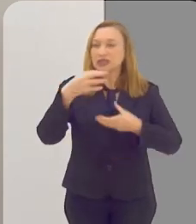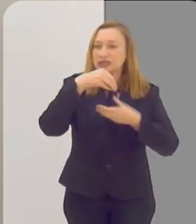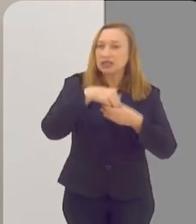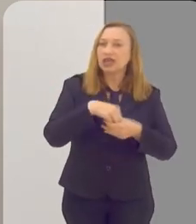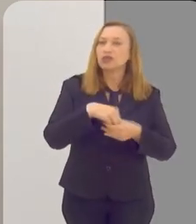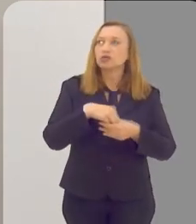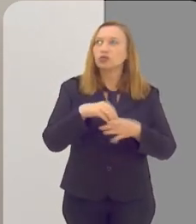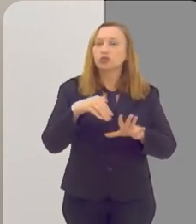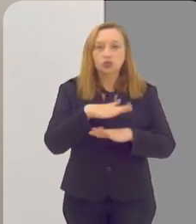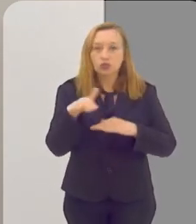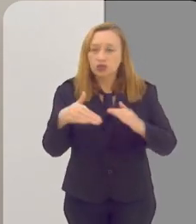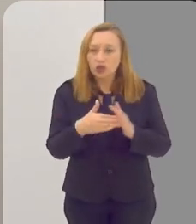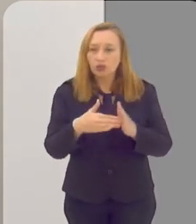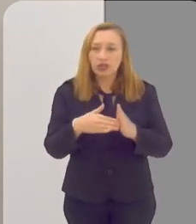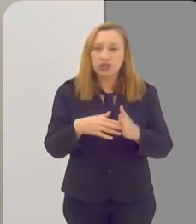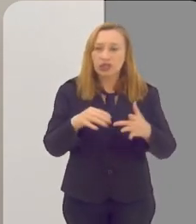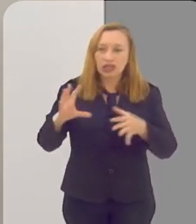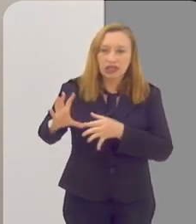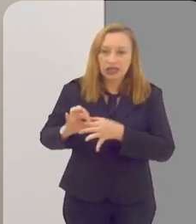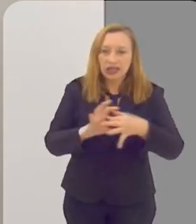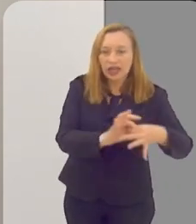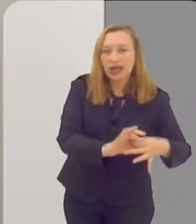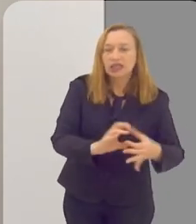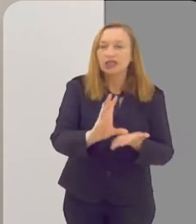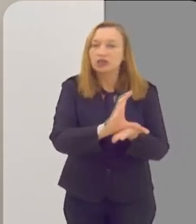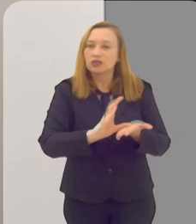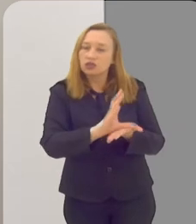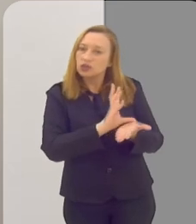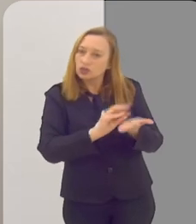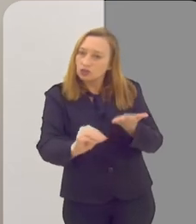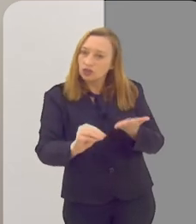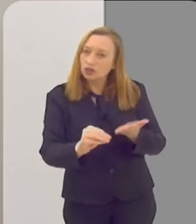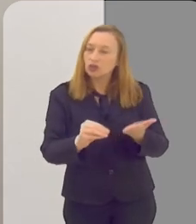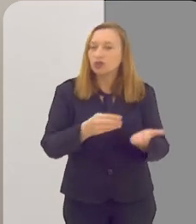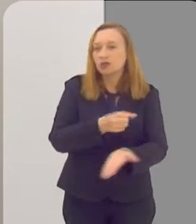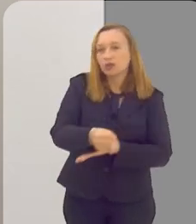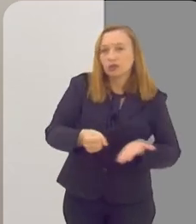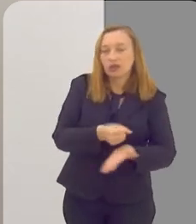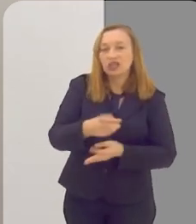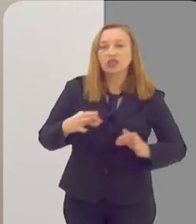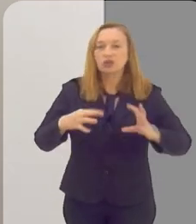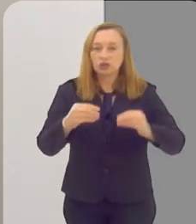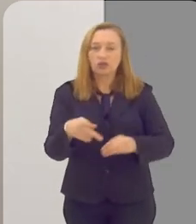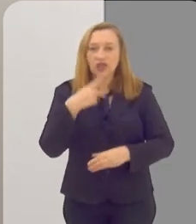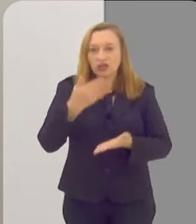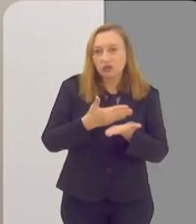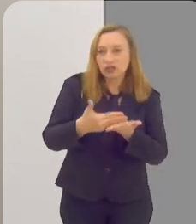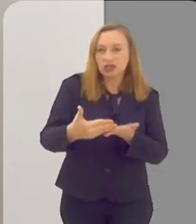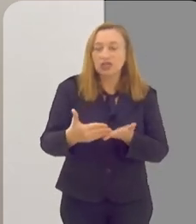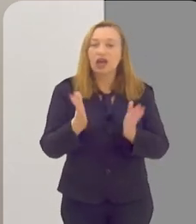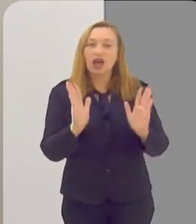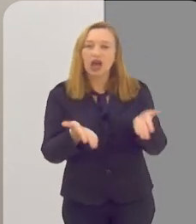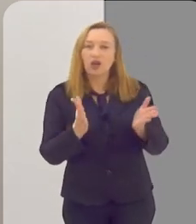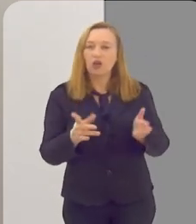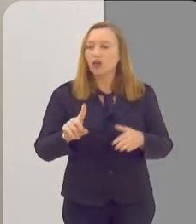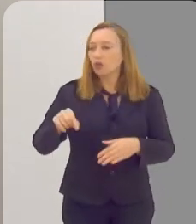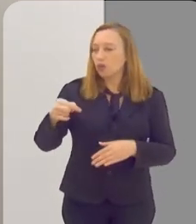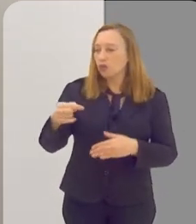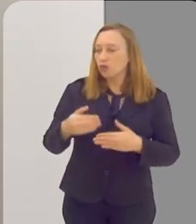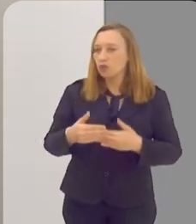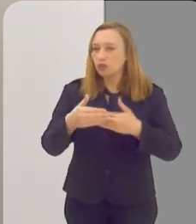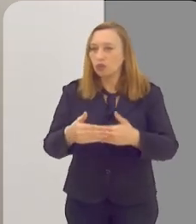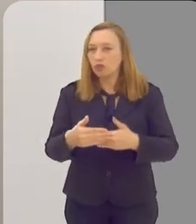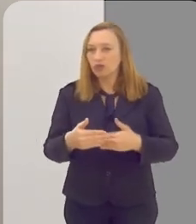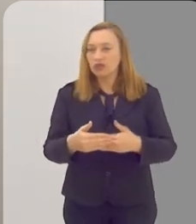que já estão dentro, já estão totalmente alinhadas com a pauta do conselho, com esses pilares que eu coloquei no começo. Agora a gente vai,